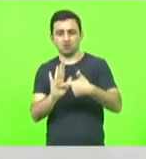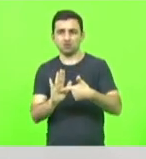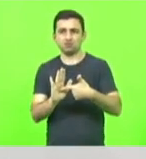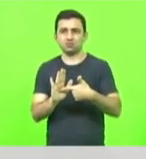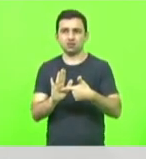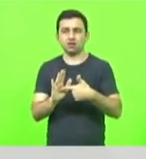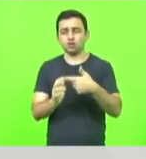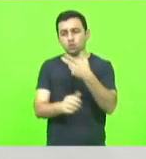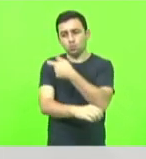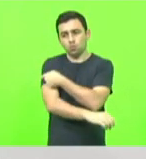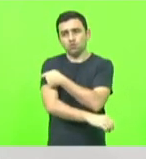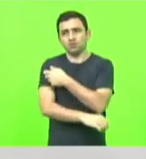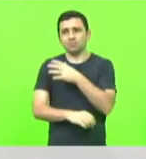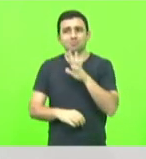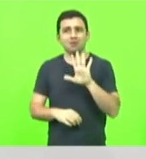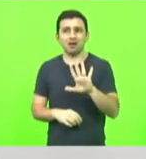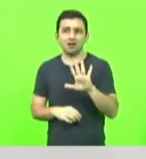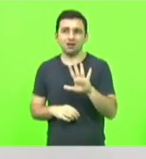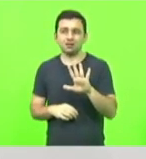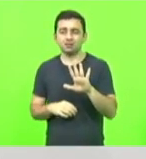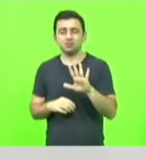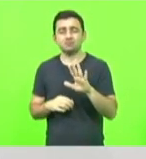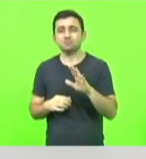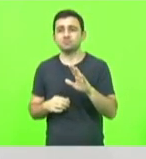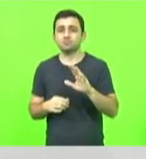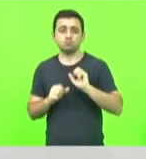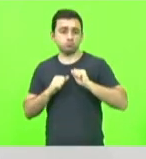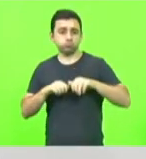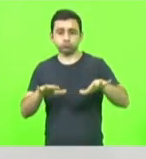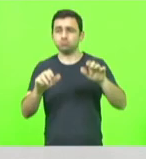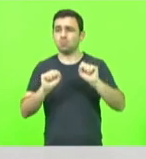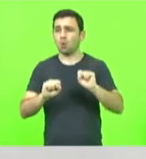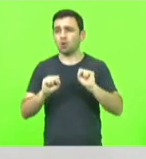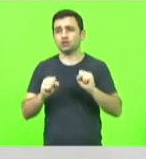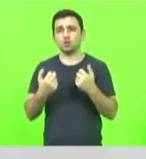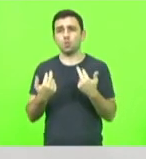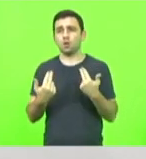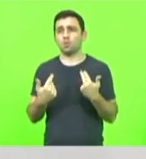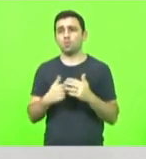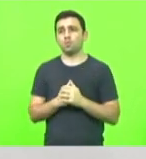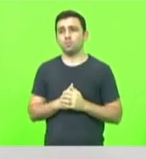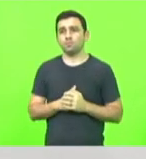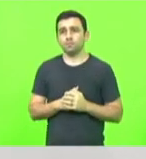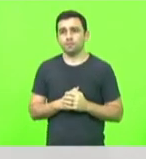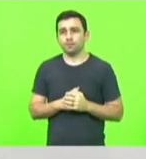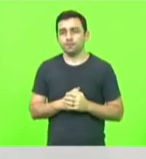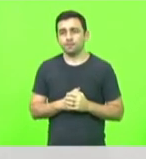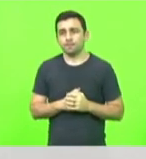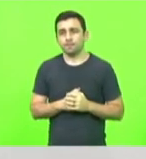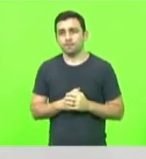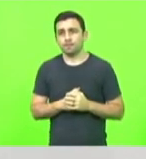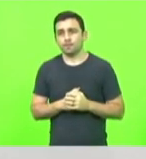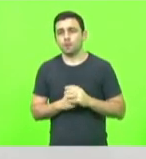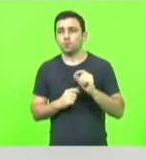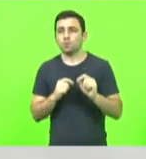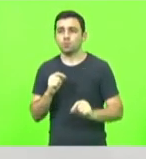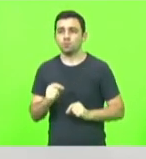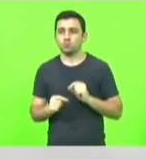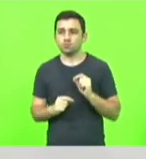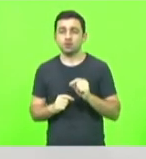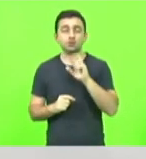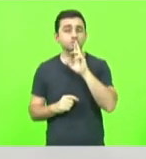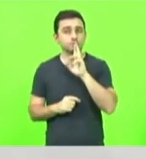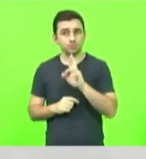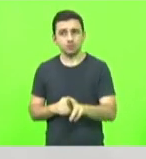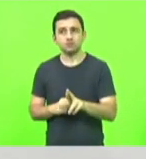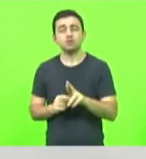tomou a vacina, ele não quer dizer que você não tem capacidade de transmitir o vírus. O que te faça isso é o teu resultado do